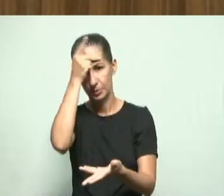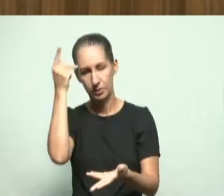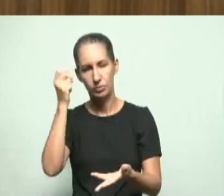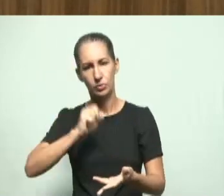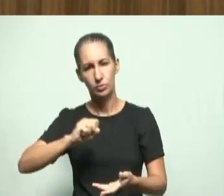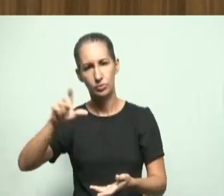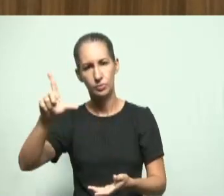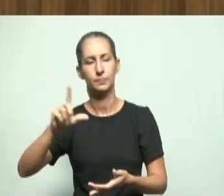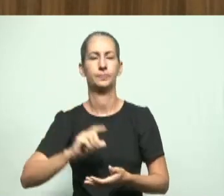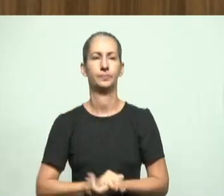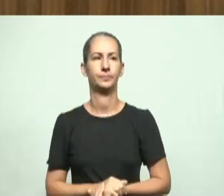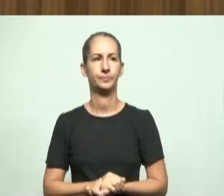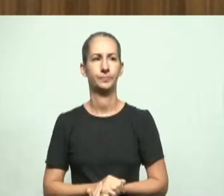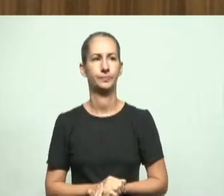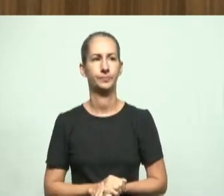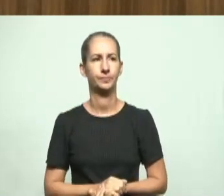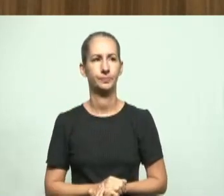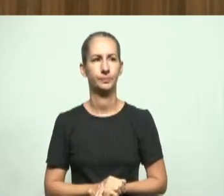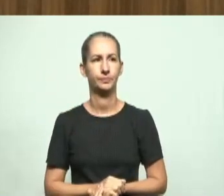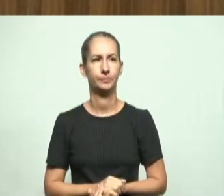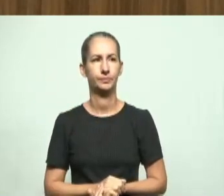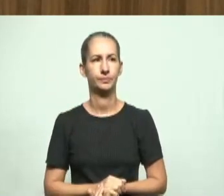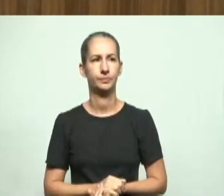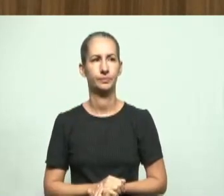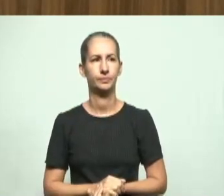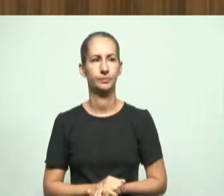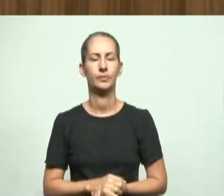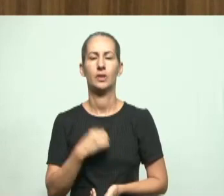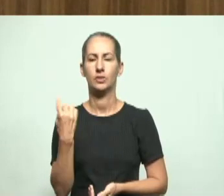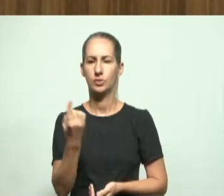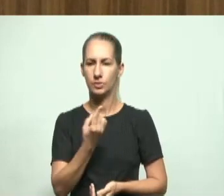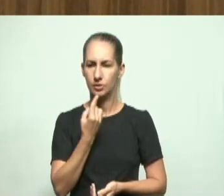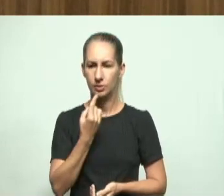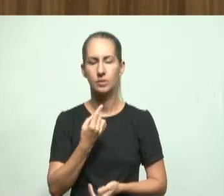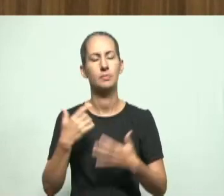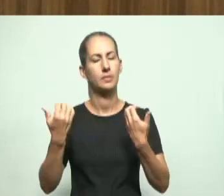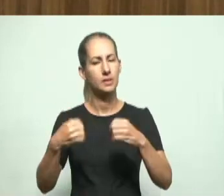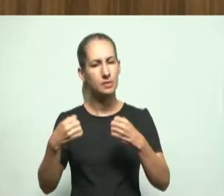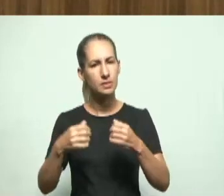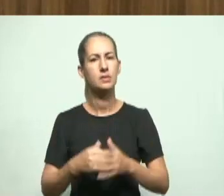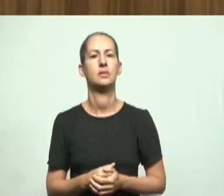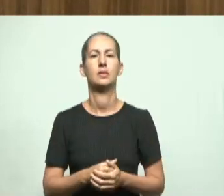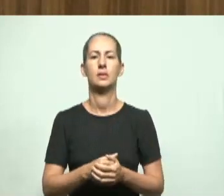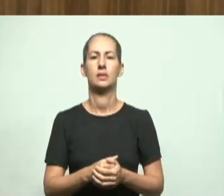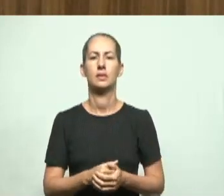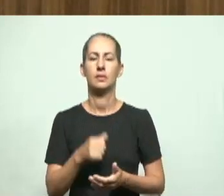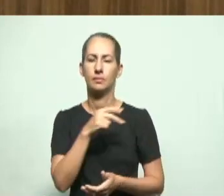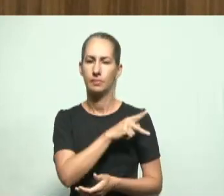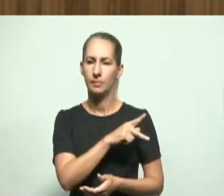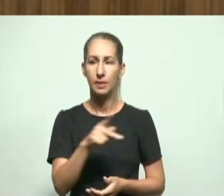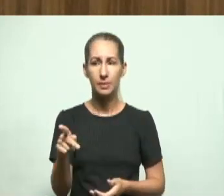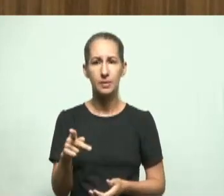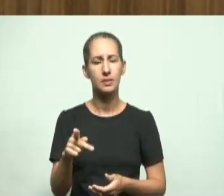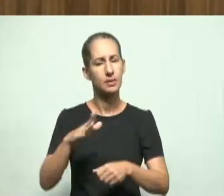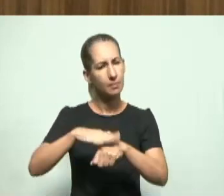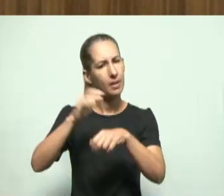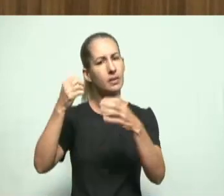sul. E é por aí que a gente tem de ser. Nosso presidente tem de olhar